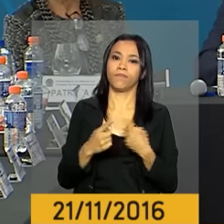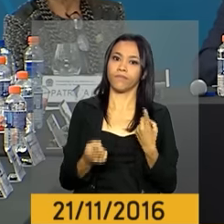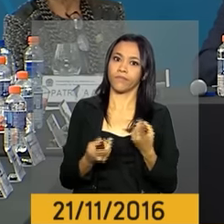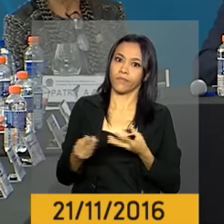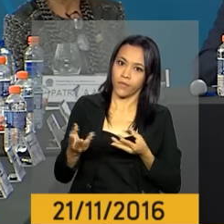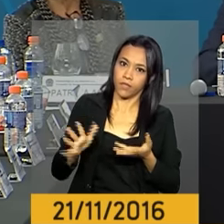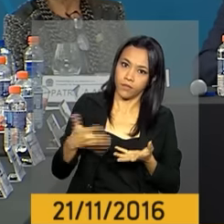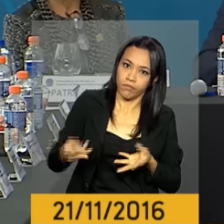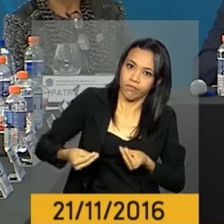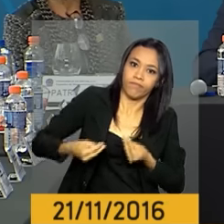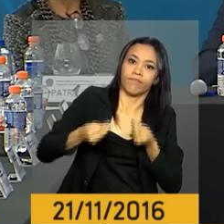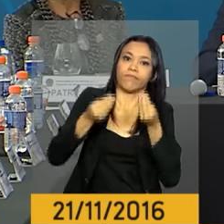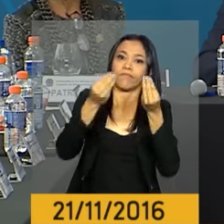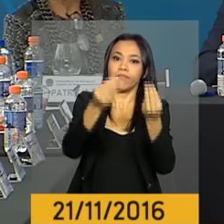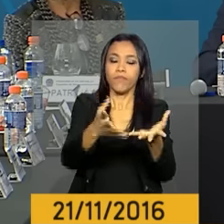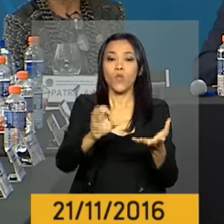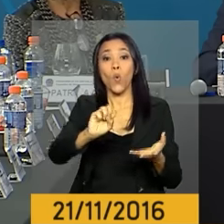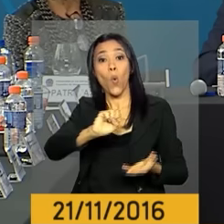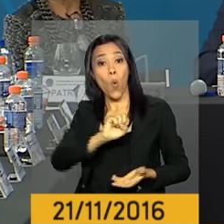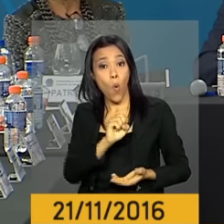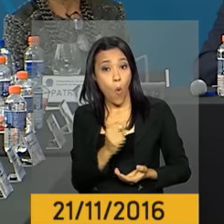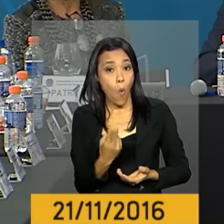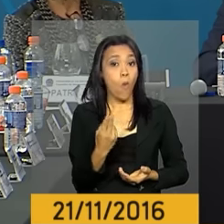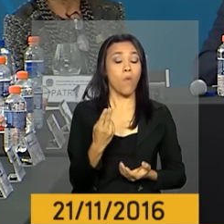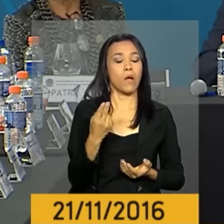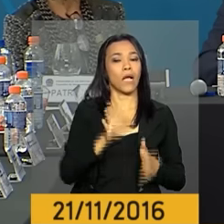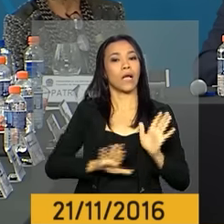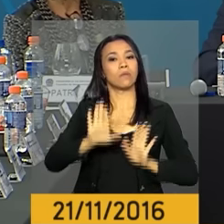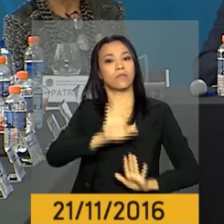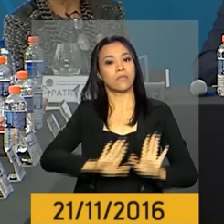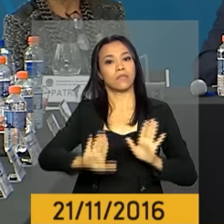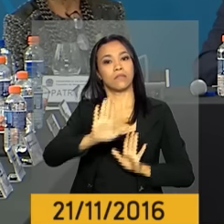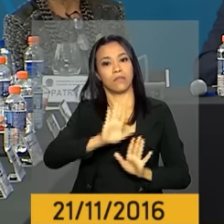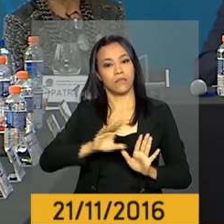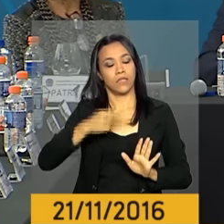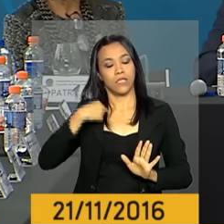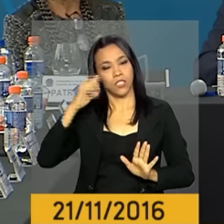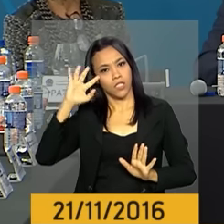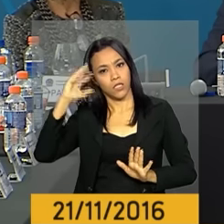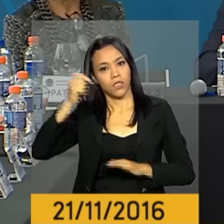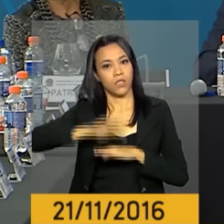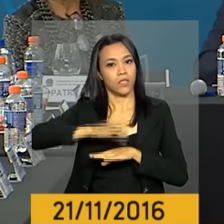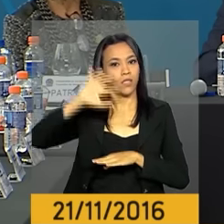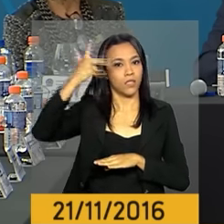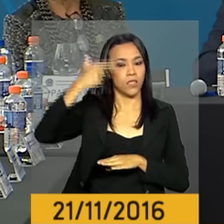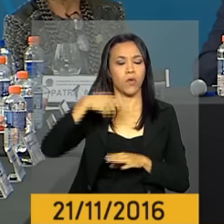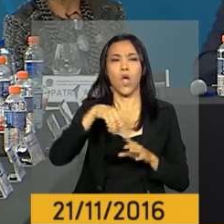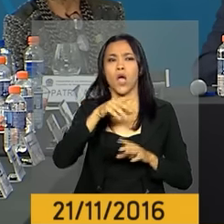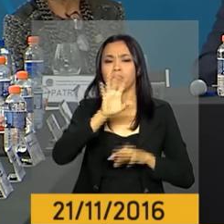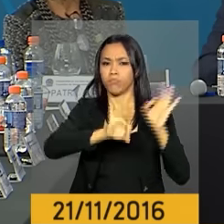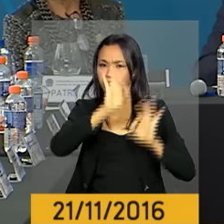levadas adiante, com a cautela política necessária. Tão logo terminemos